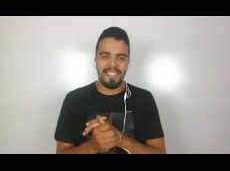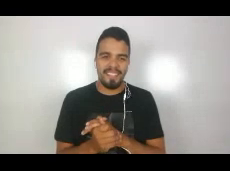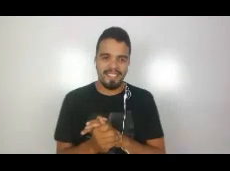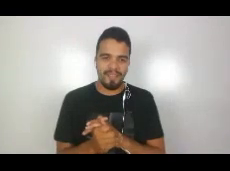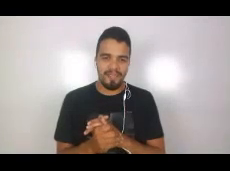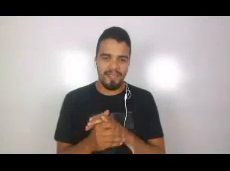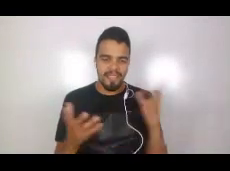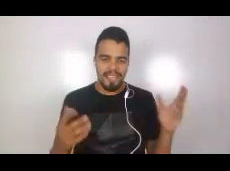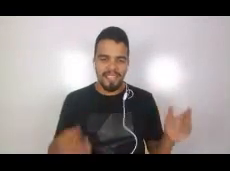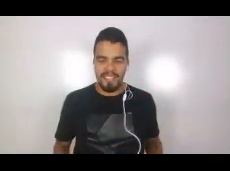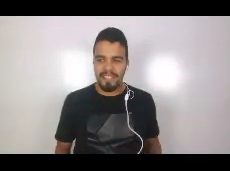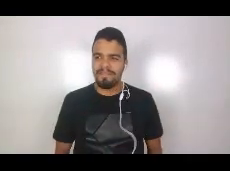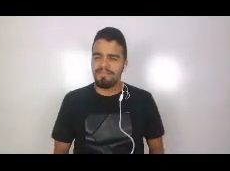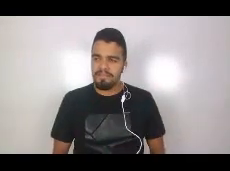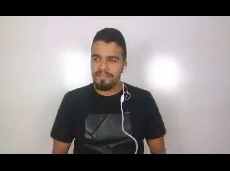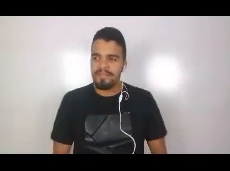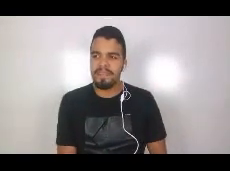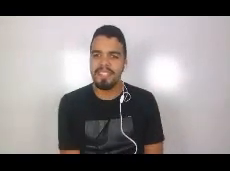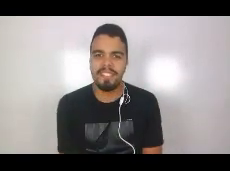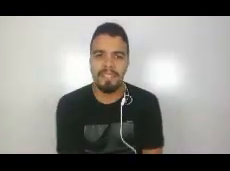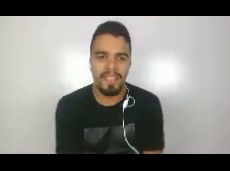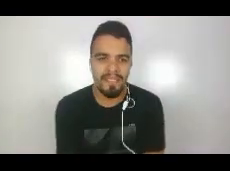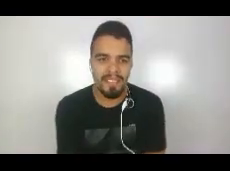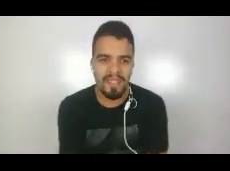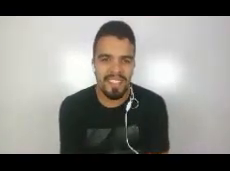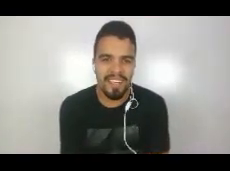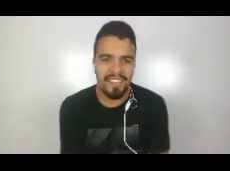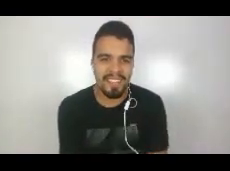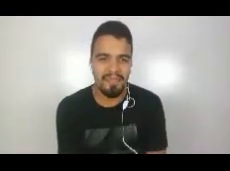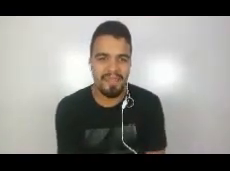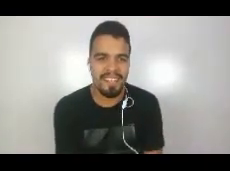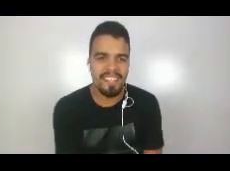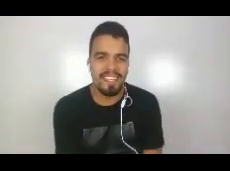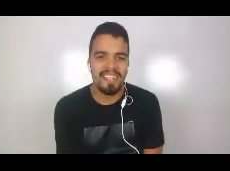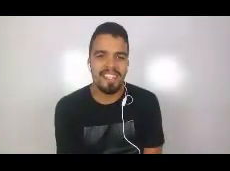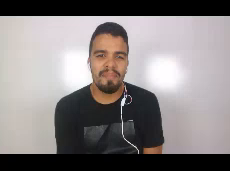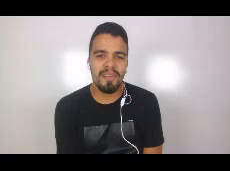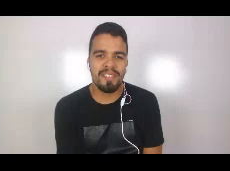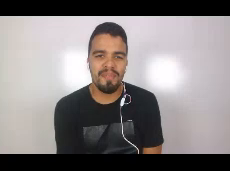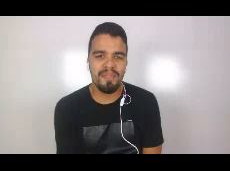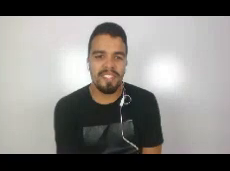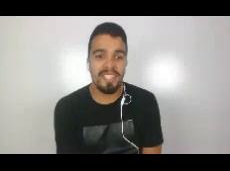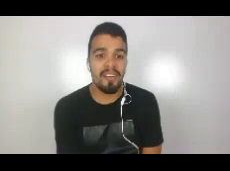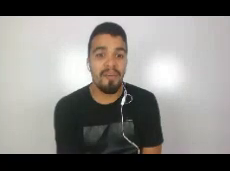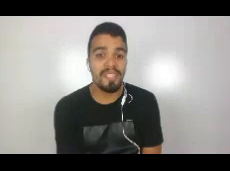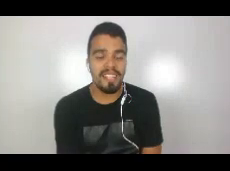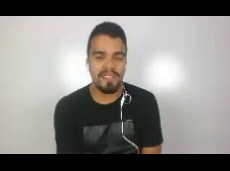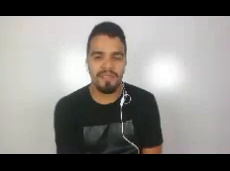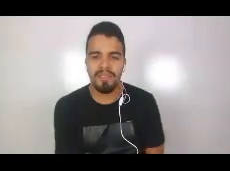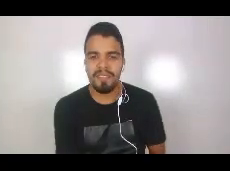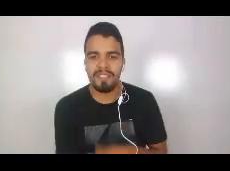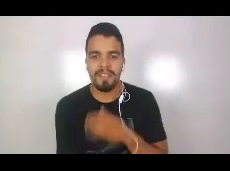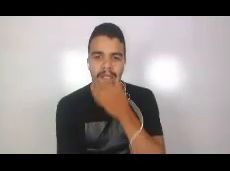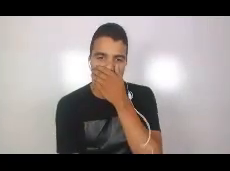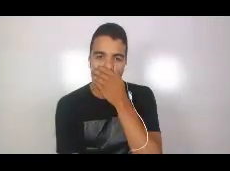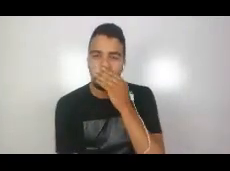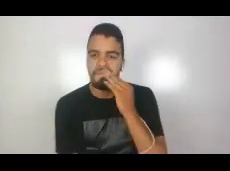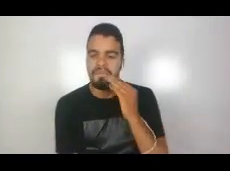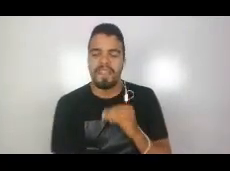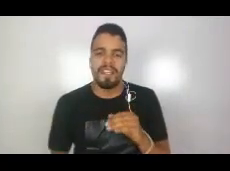estar aqui com essa disciplina tão especial, que é a disciplina Libras no contexto da comunicação